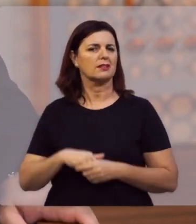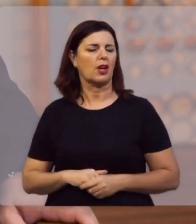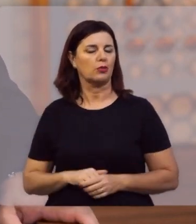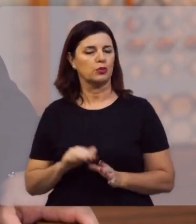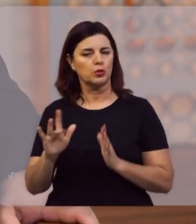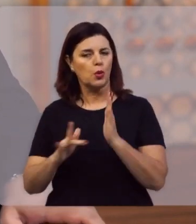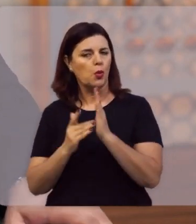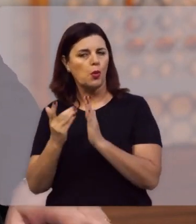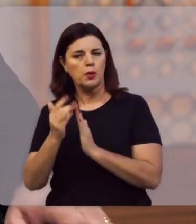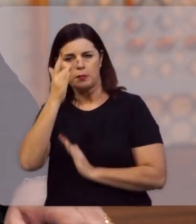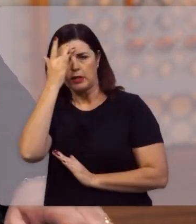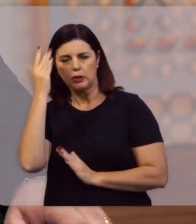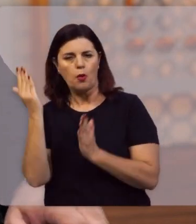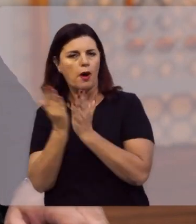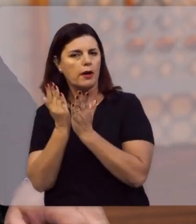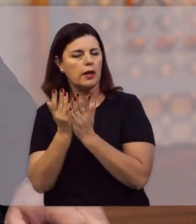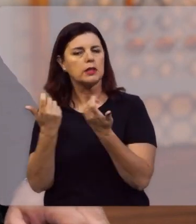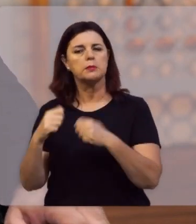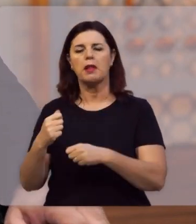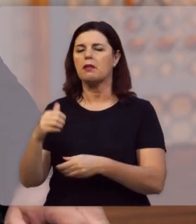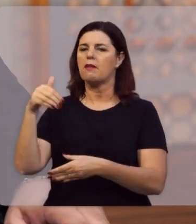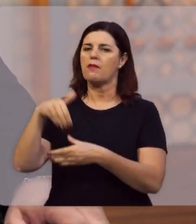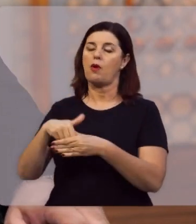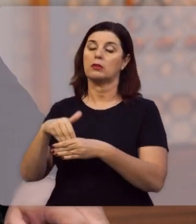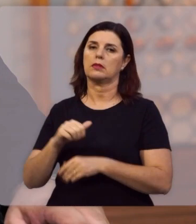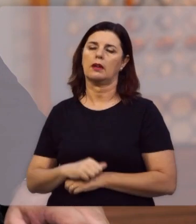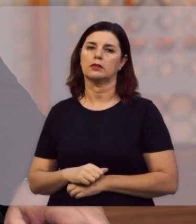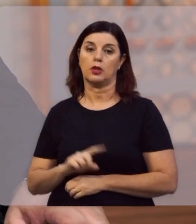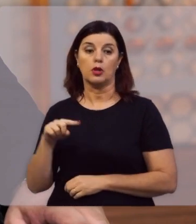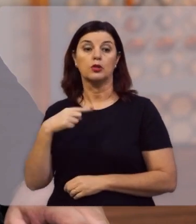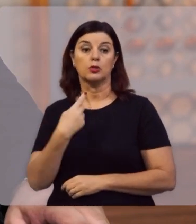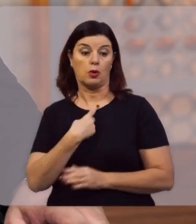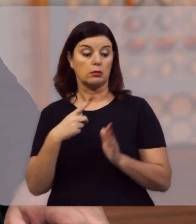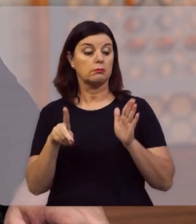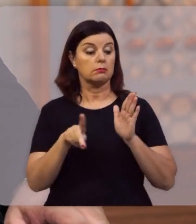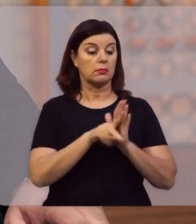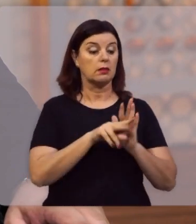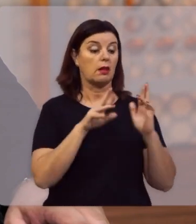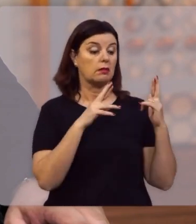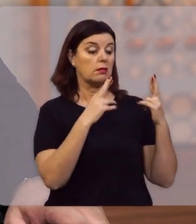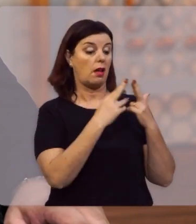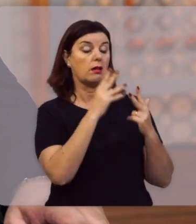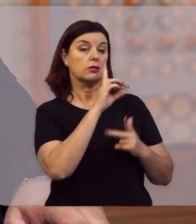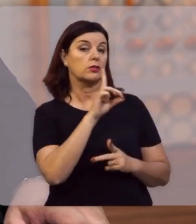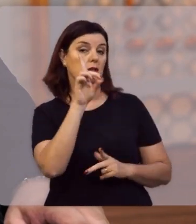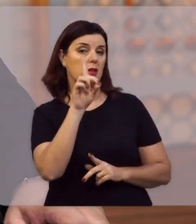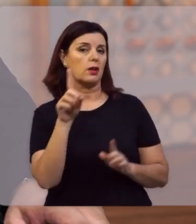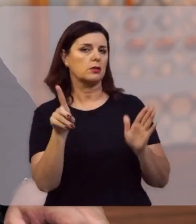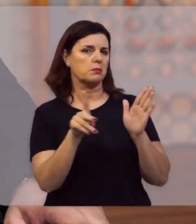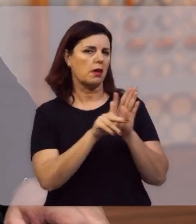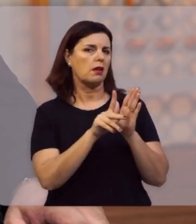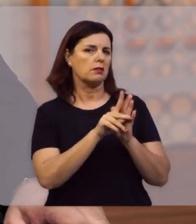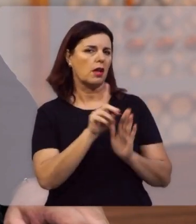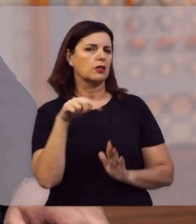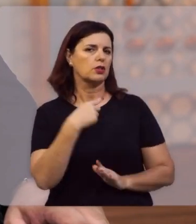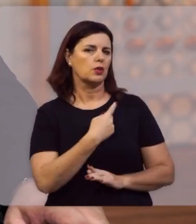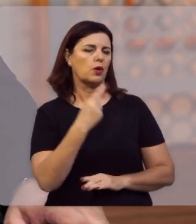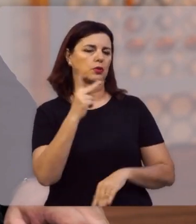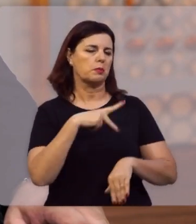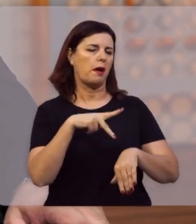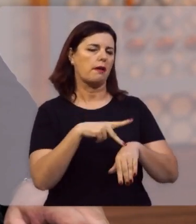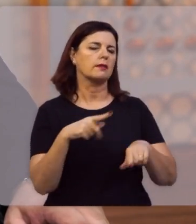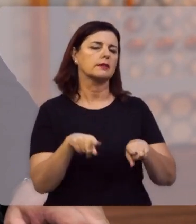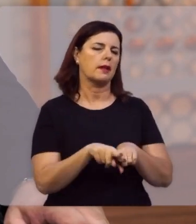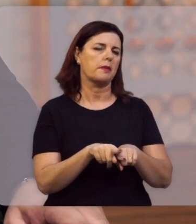todo Cristão tem que votar nós somos cidadãos do Reino de Deus mas somos também cidadãos do nosso país e